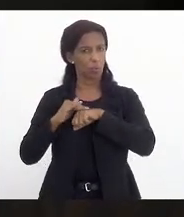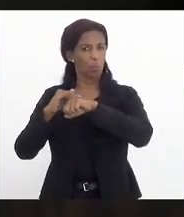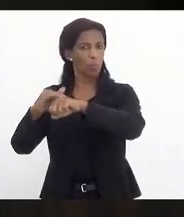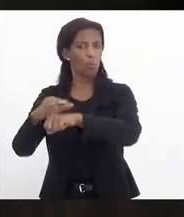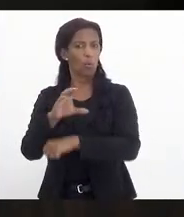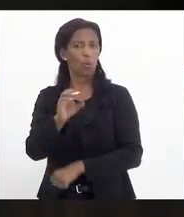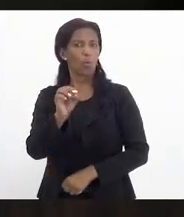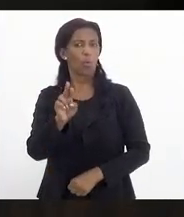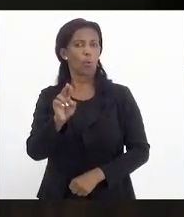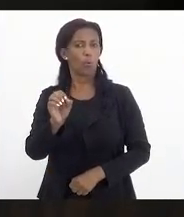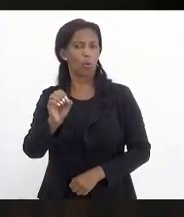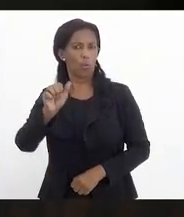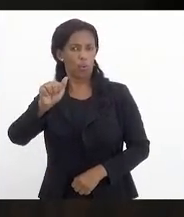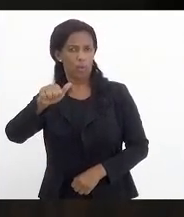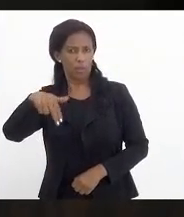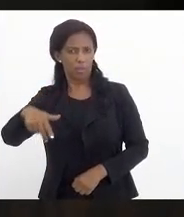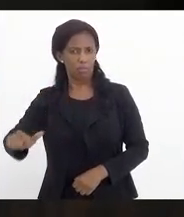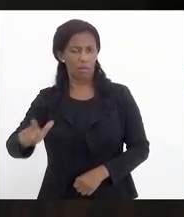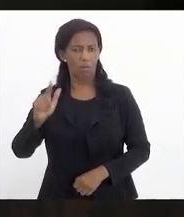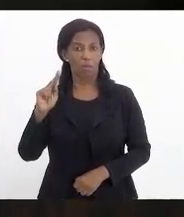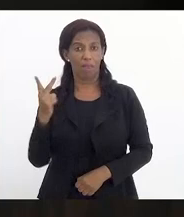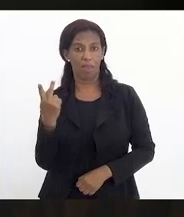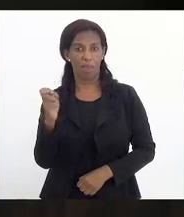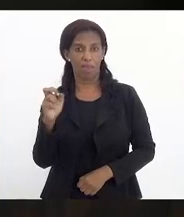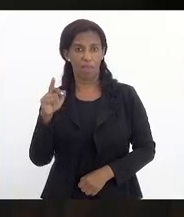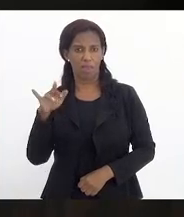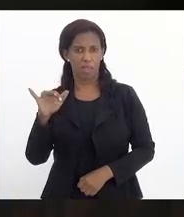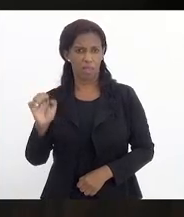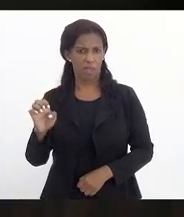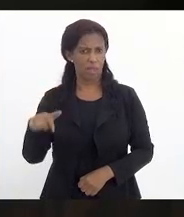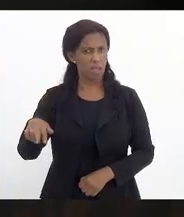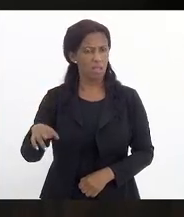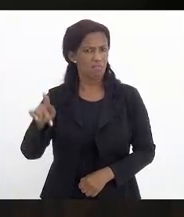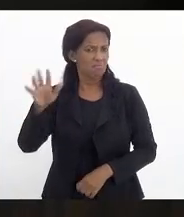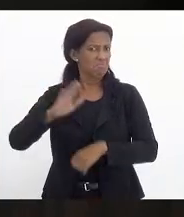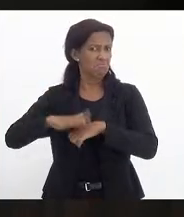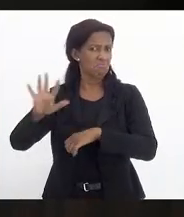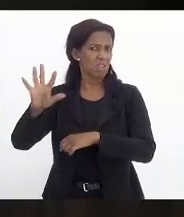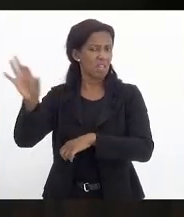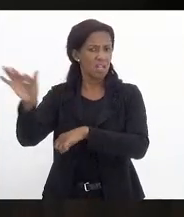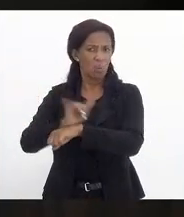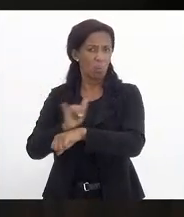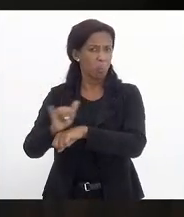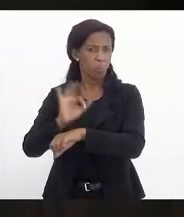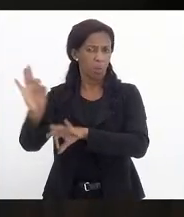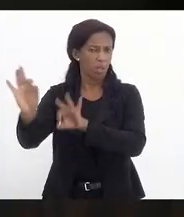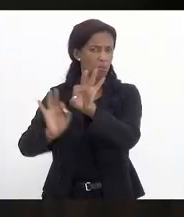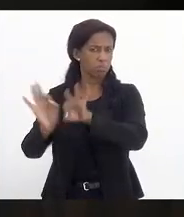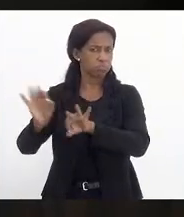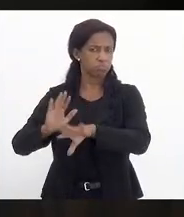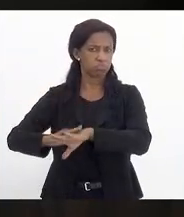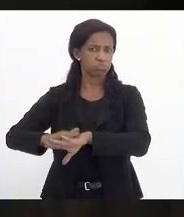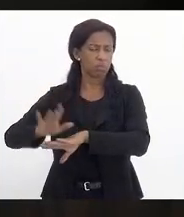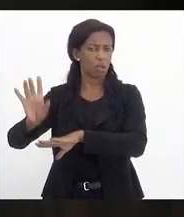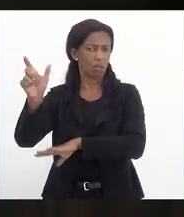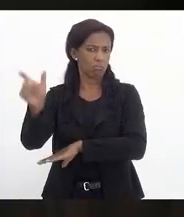Coronel Henrique, que é o secretário da Polícia Militar, e ficou a cargo dele fazer o planejamento e